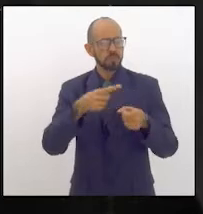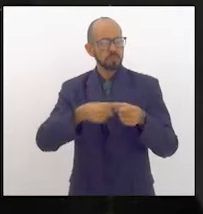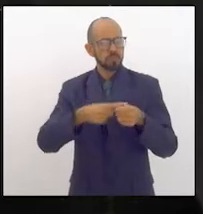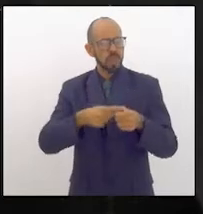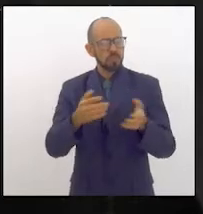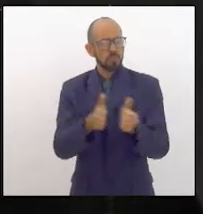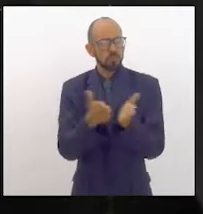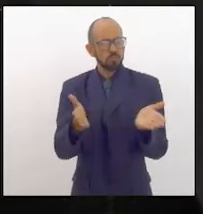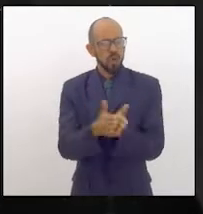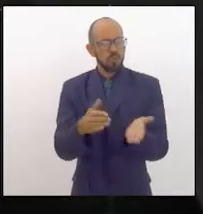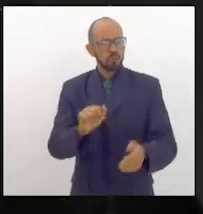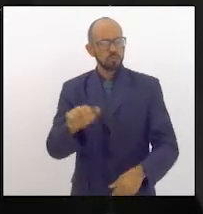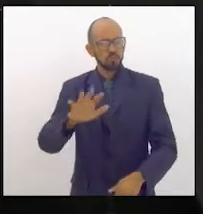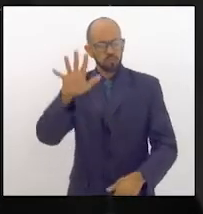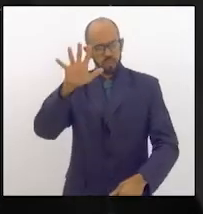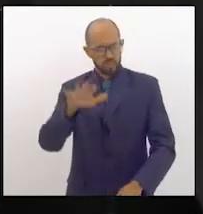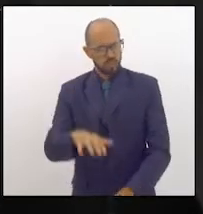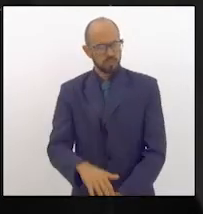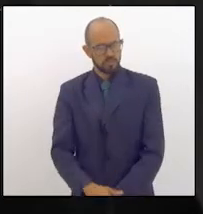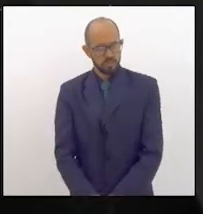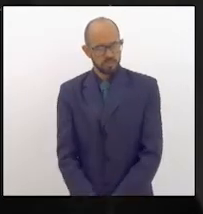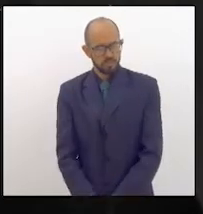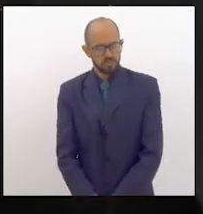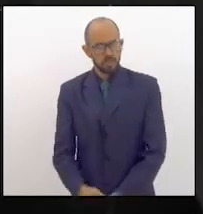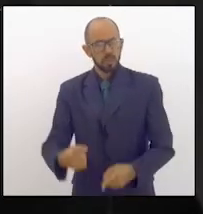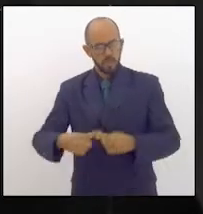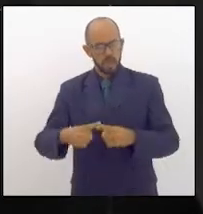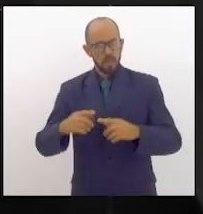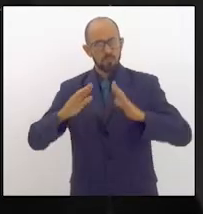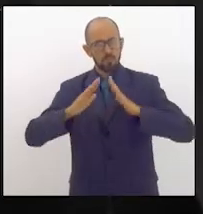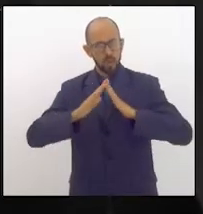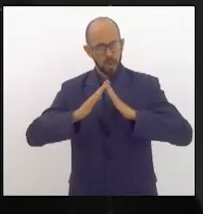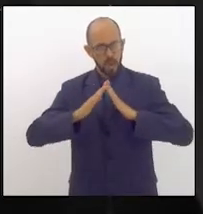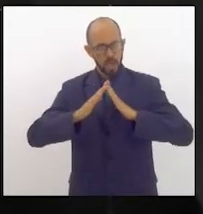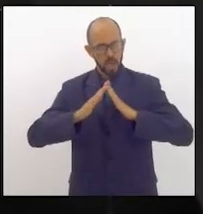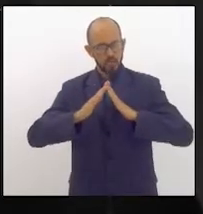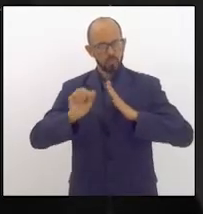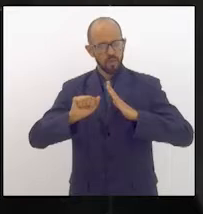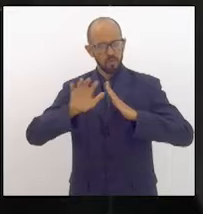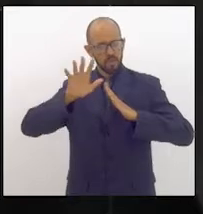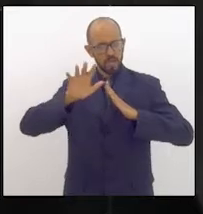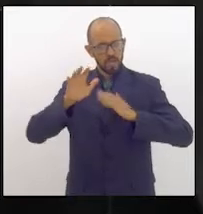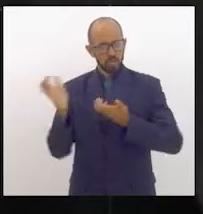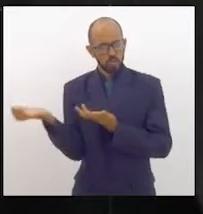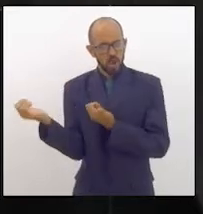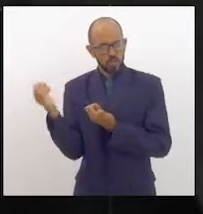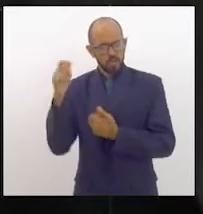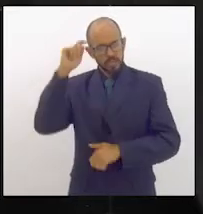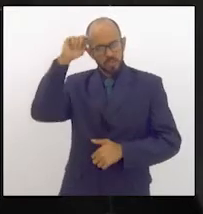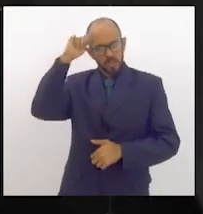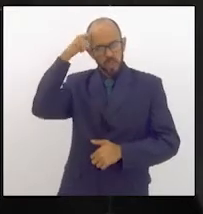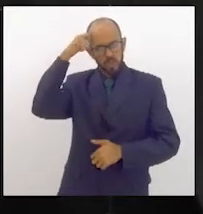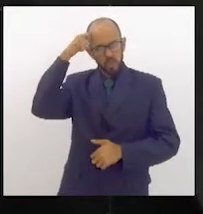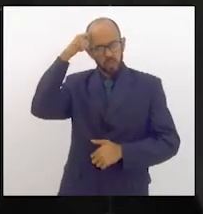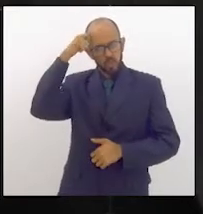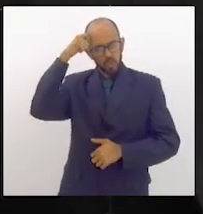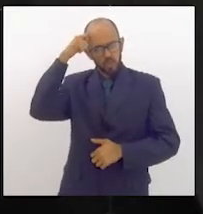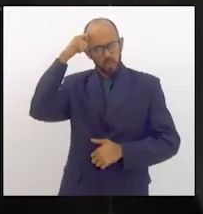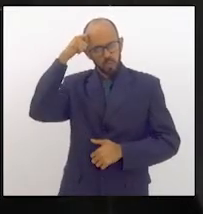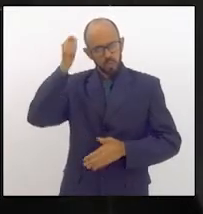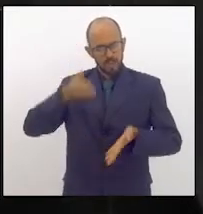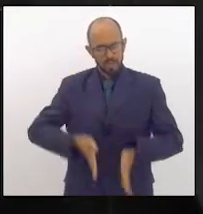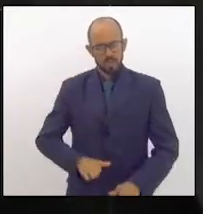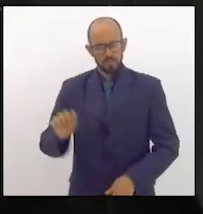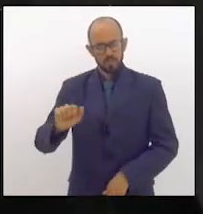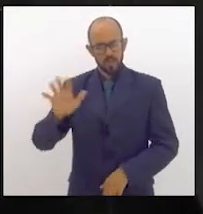só faz isso nas favelas porque morar em favela ser Jovi jovem ser negro ser favelado